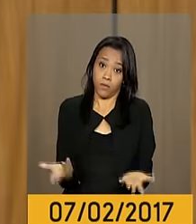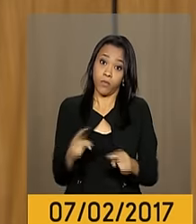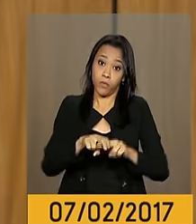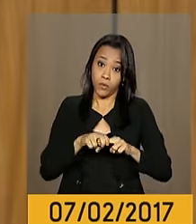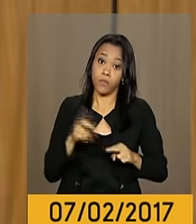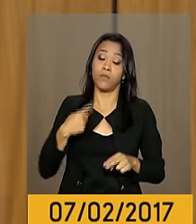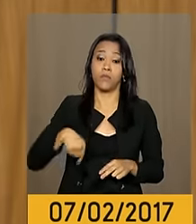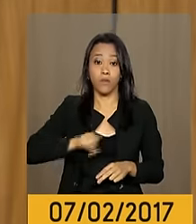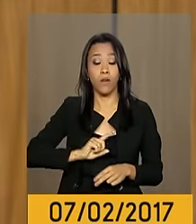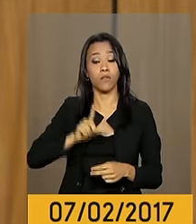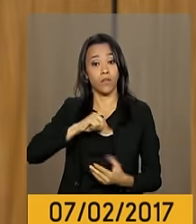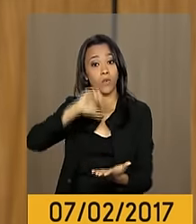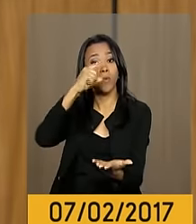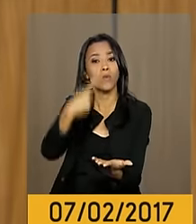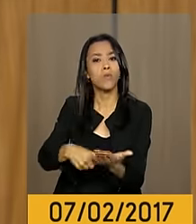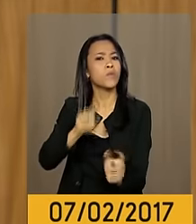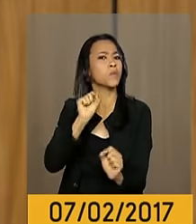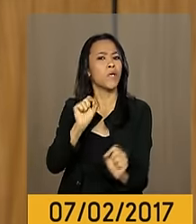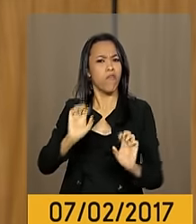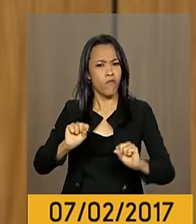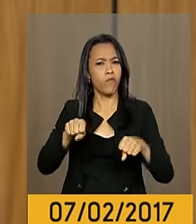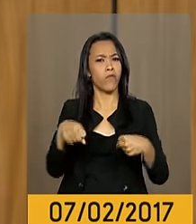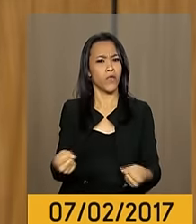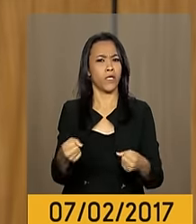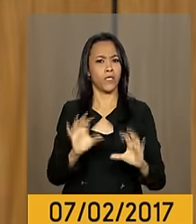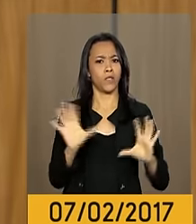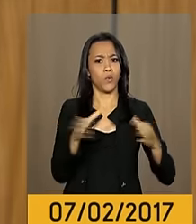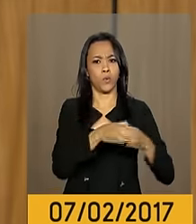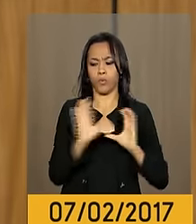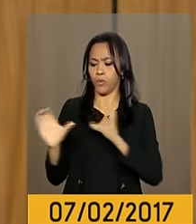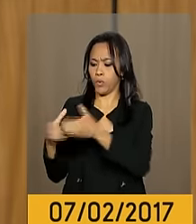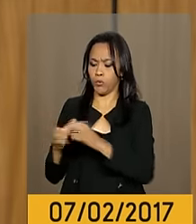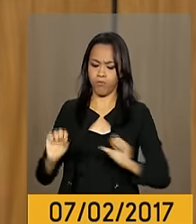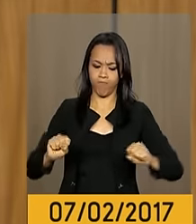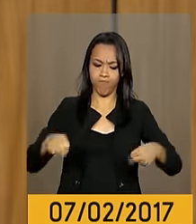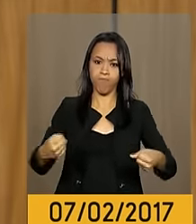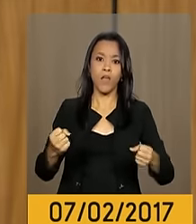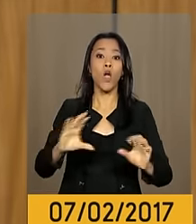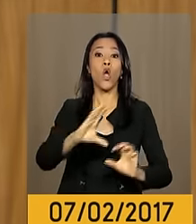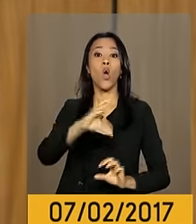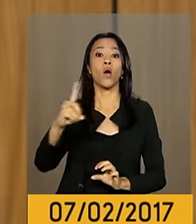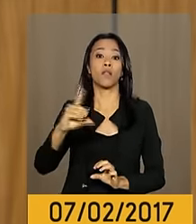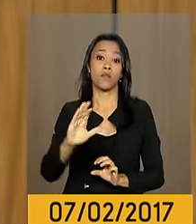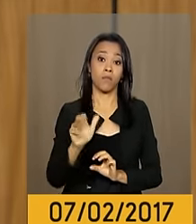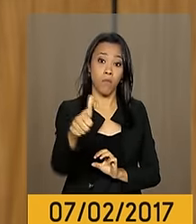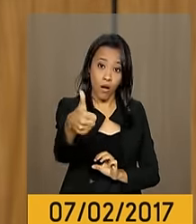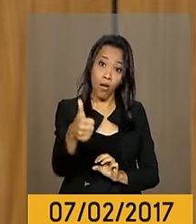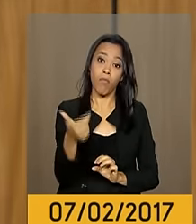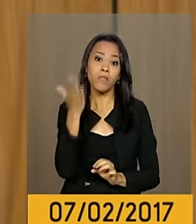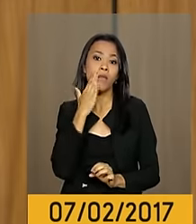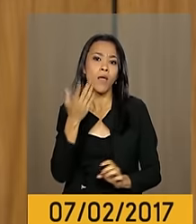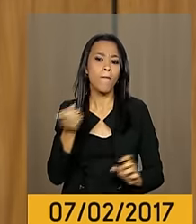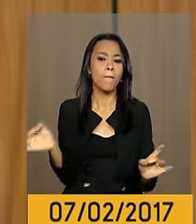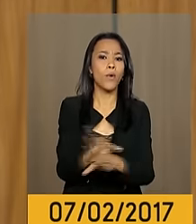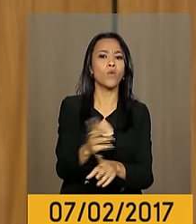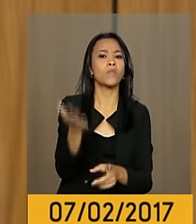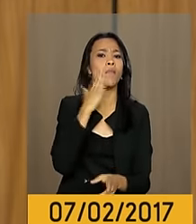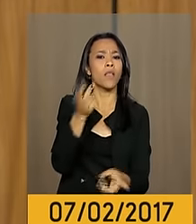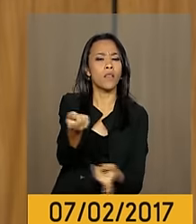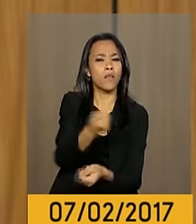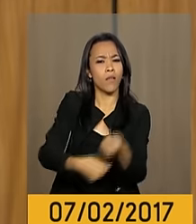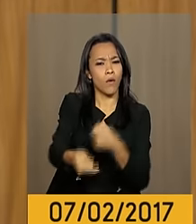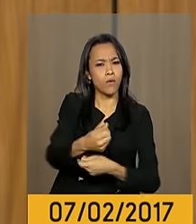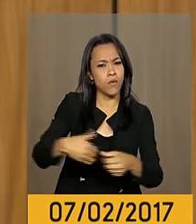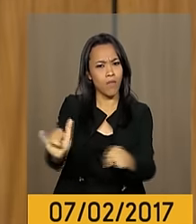nos comprometemos para fortalecer as equipes coordená-los melhor para estar prontos para essa negociação e Todas